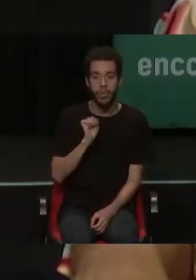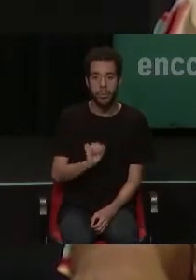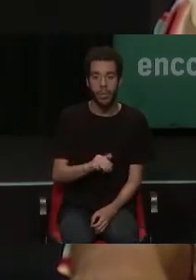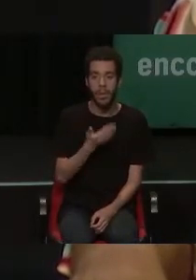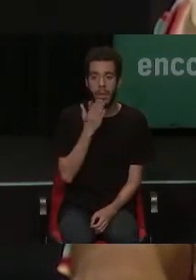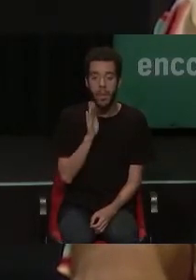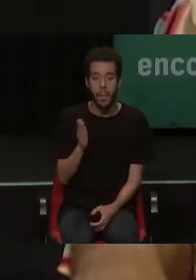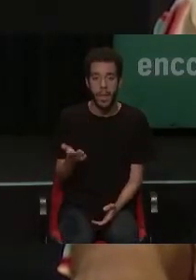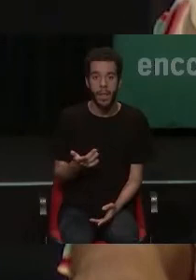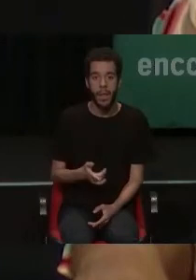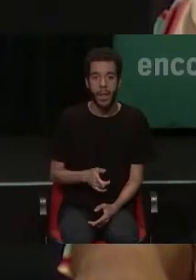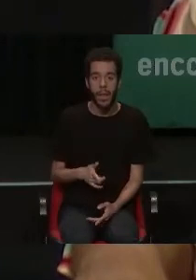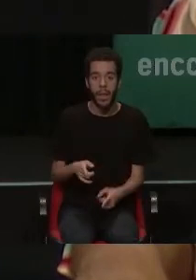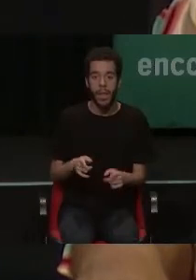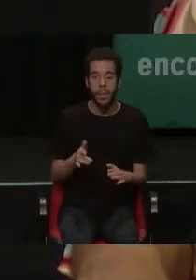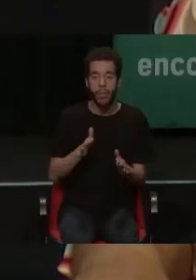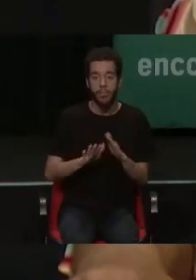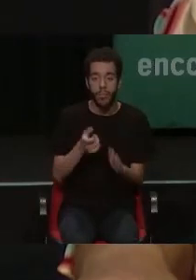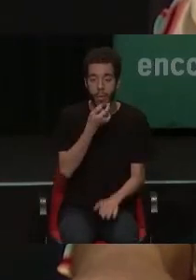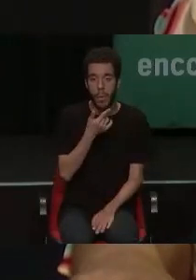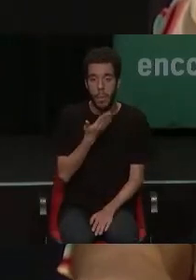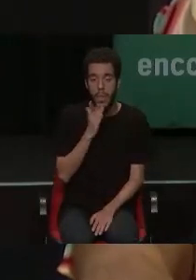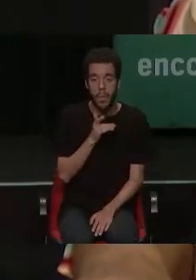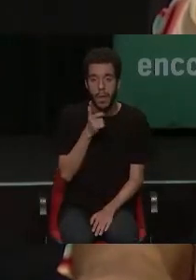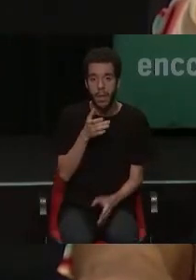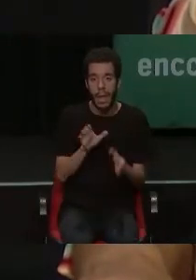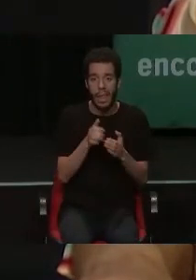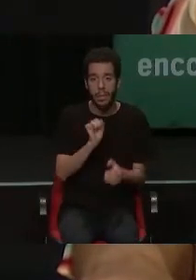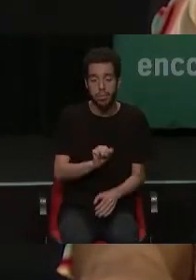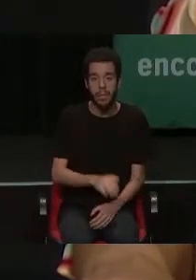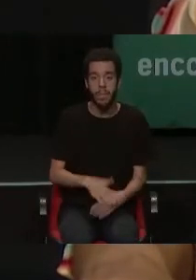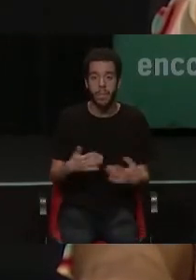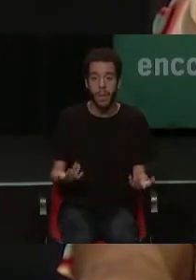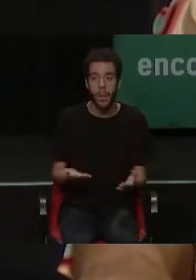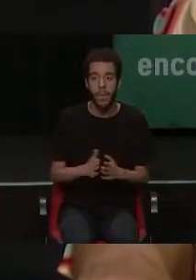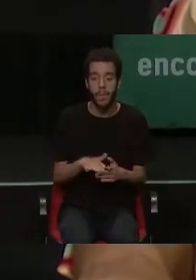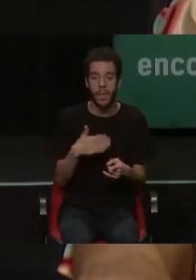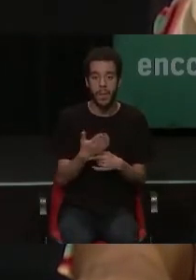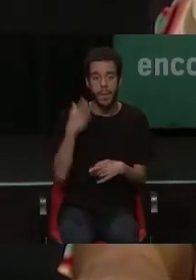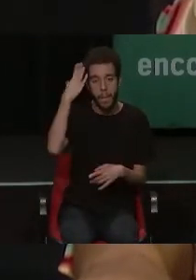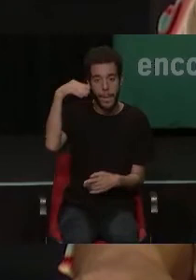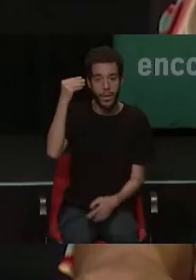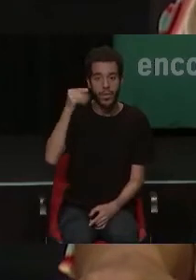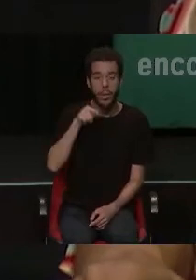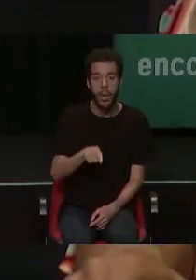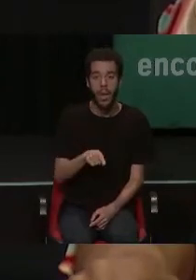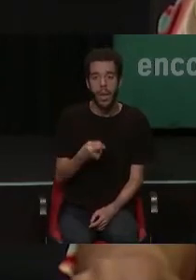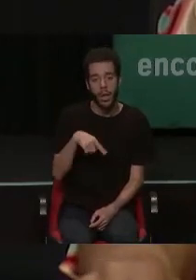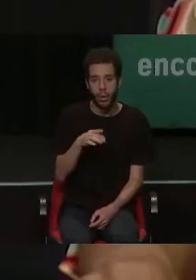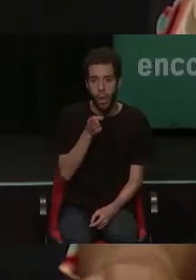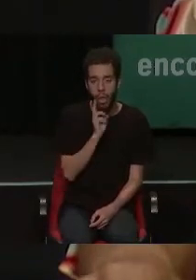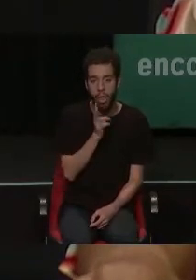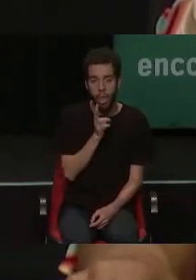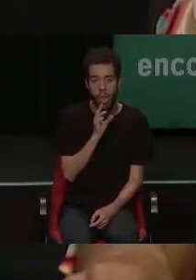da resistência ao tipo de antibiótico, à classe. No caso da colistina, por exemplo, o que nós observamos é